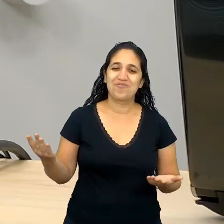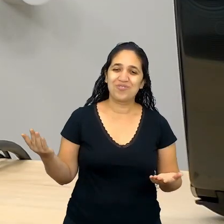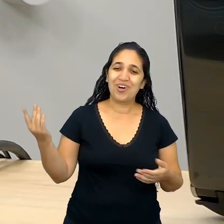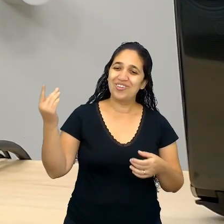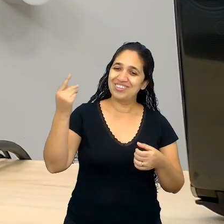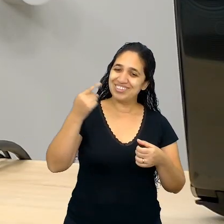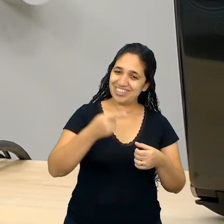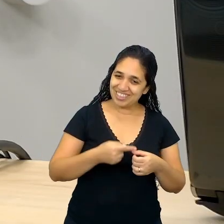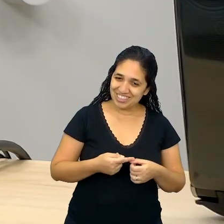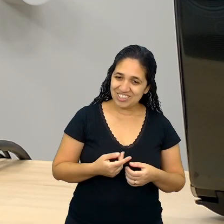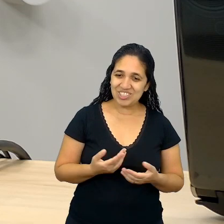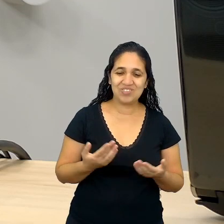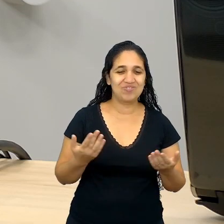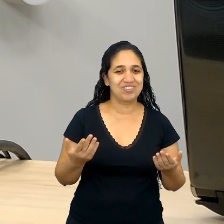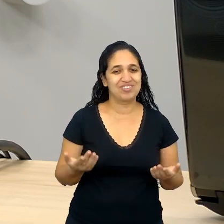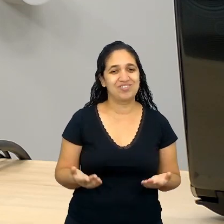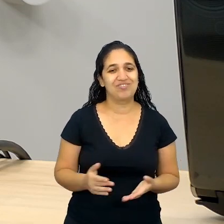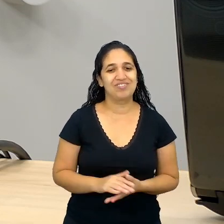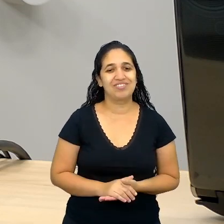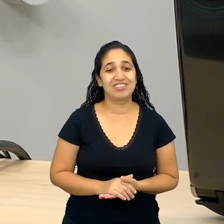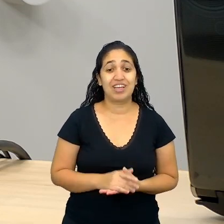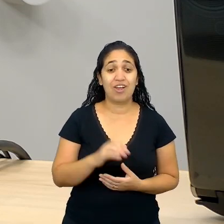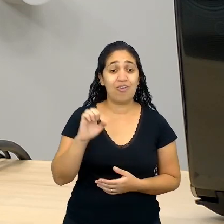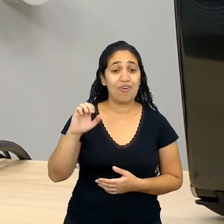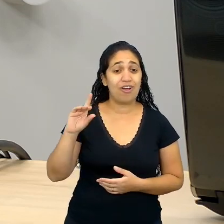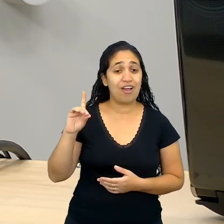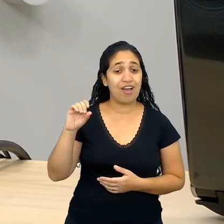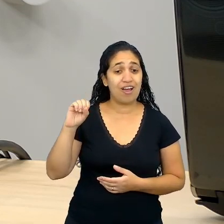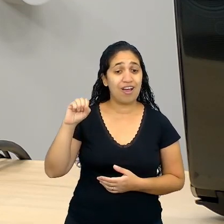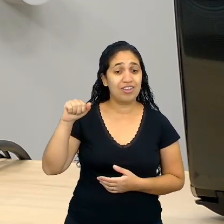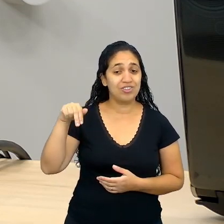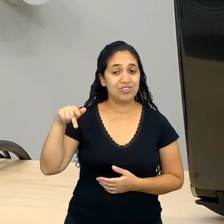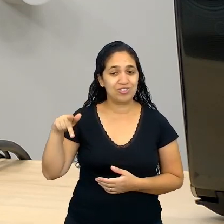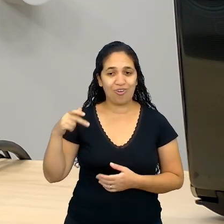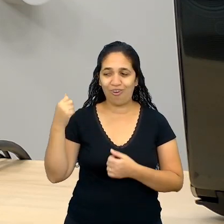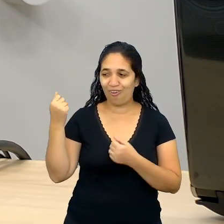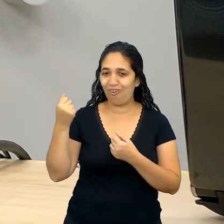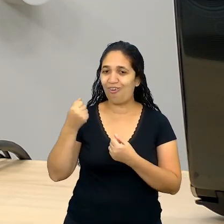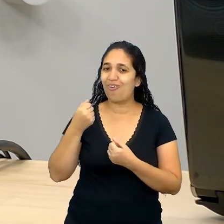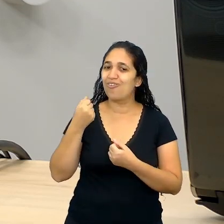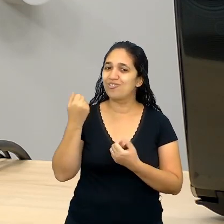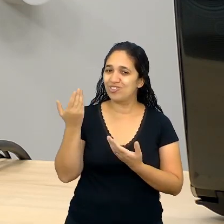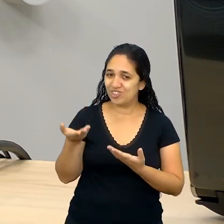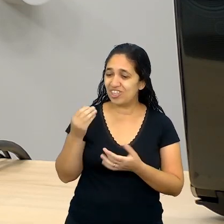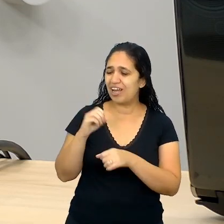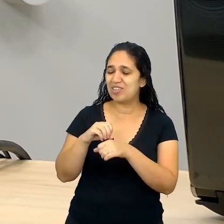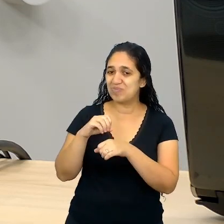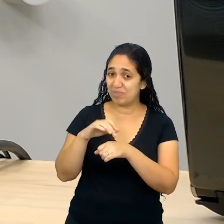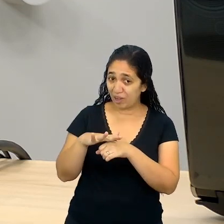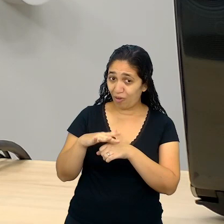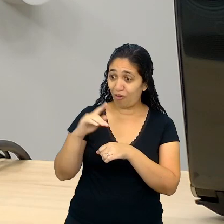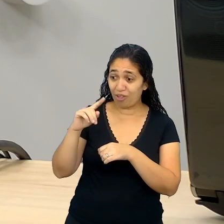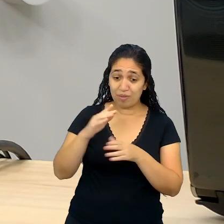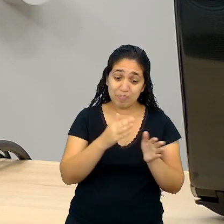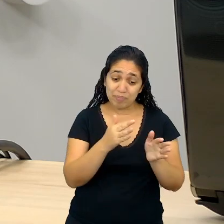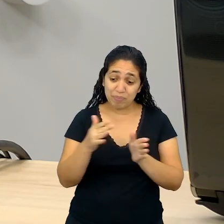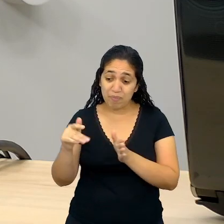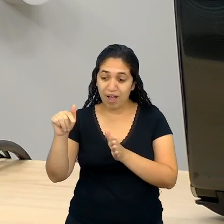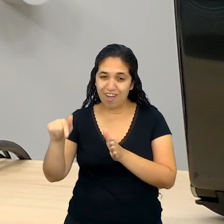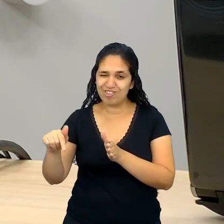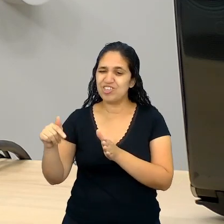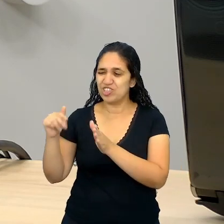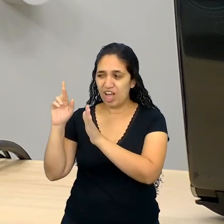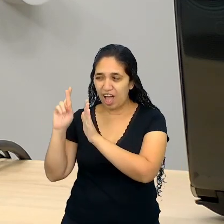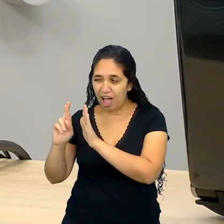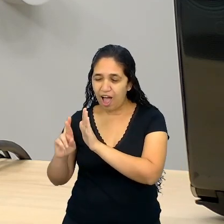Voltamos então, pessoal. Como o Edson comentou, a gente vai trazer aí as respostas de vocês, né, na nuvem de palavras mais para o final. E